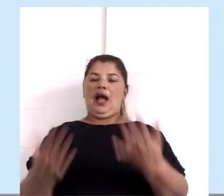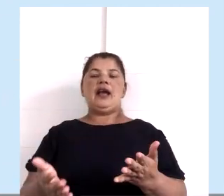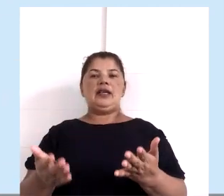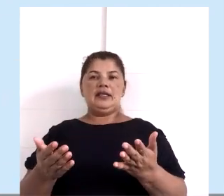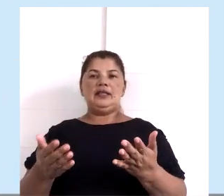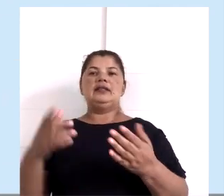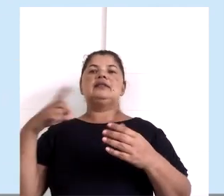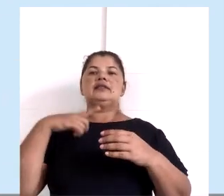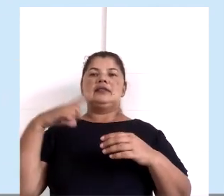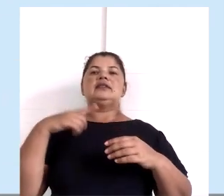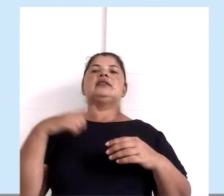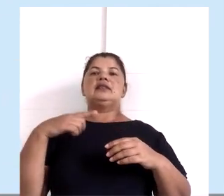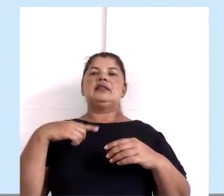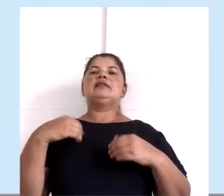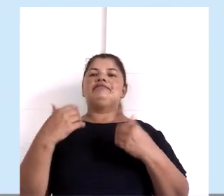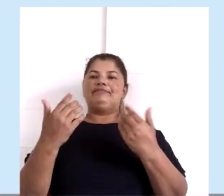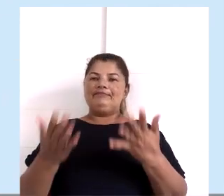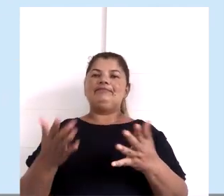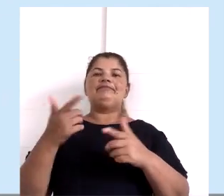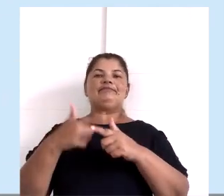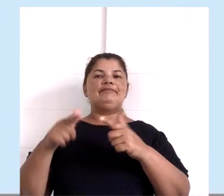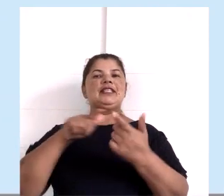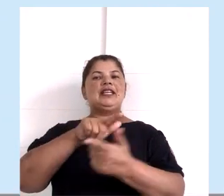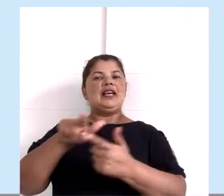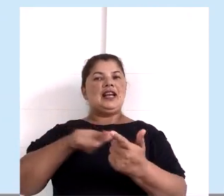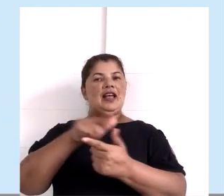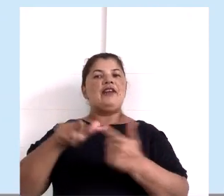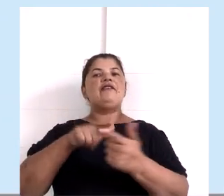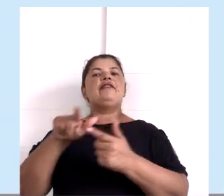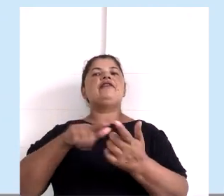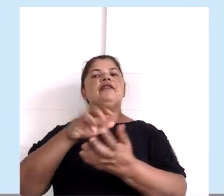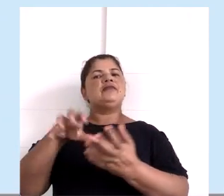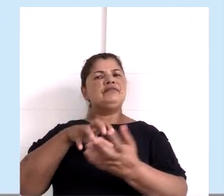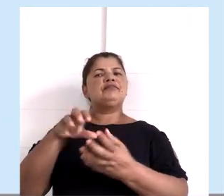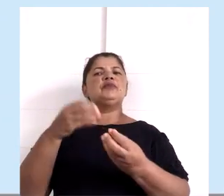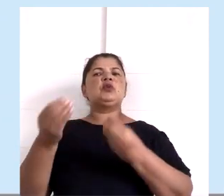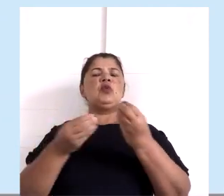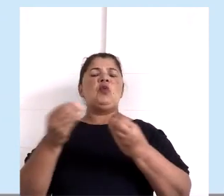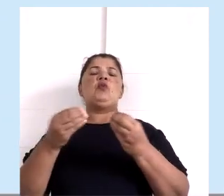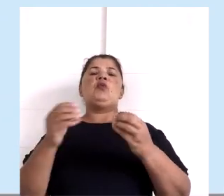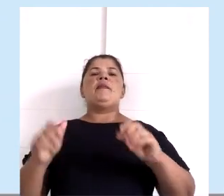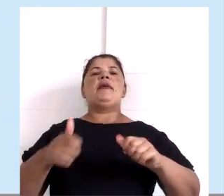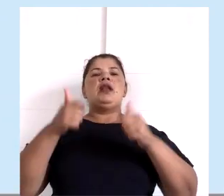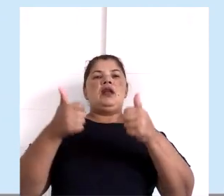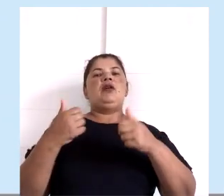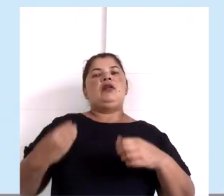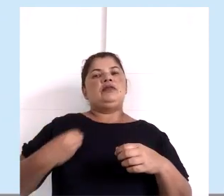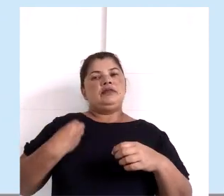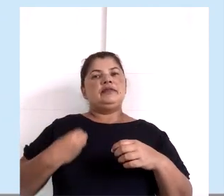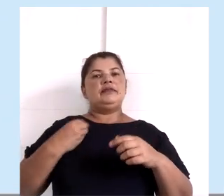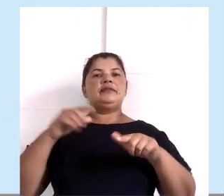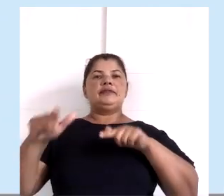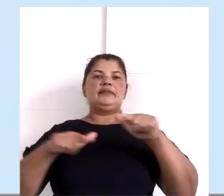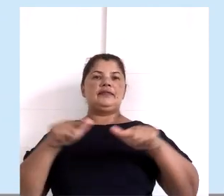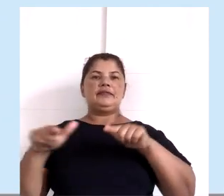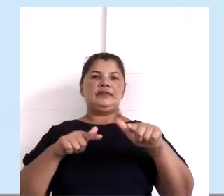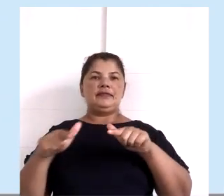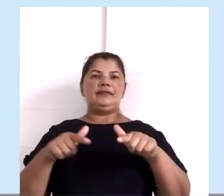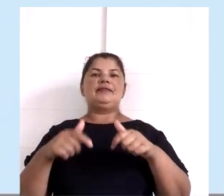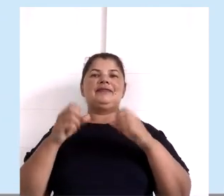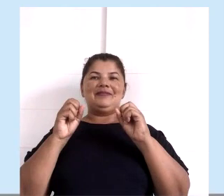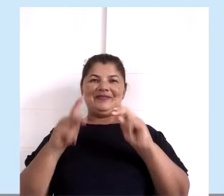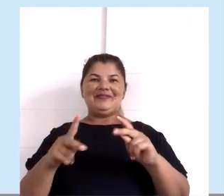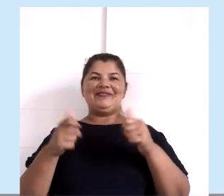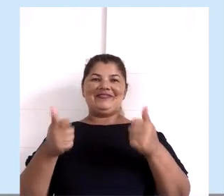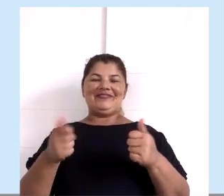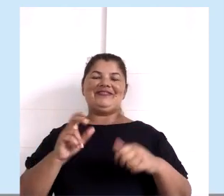atuais. Até os dias atuais, nós temos greve por melhores condições de trabalho em diversos ambientes. Ok, 7º ano.